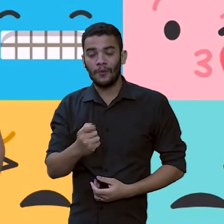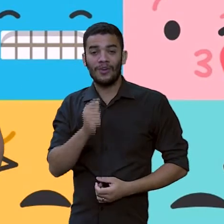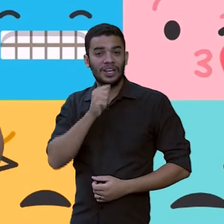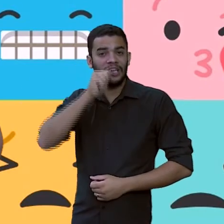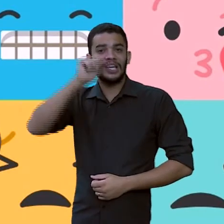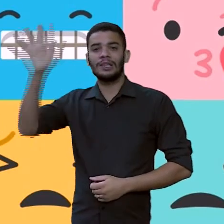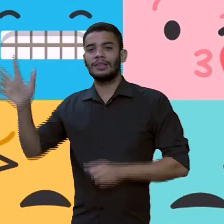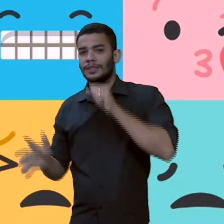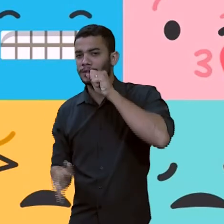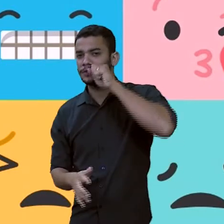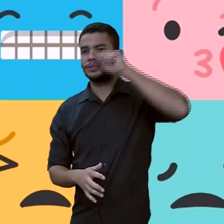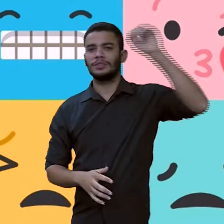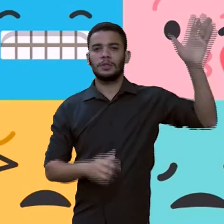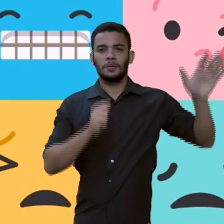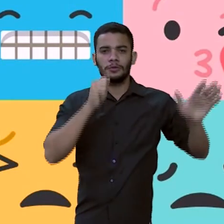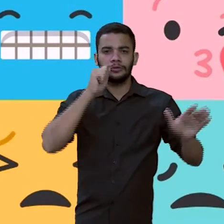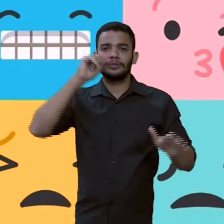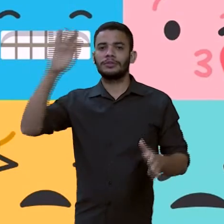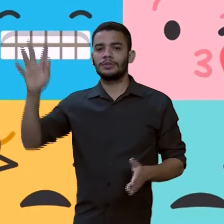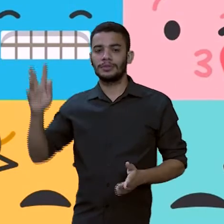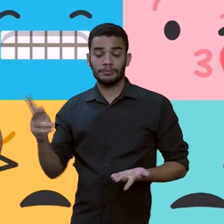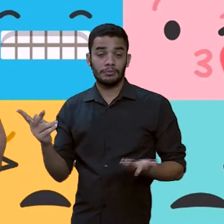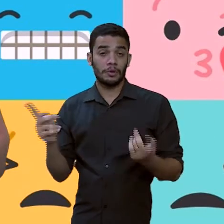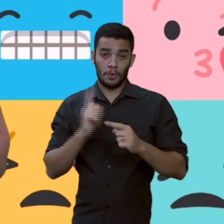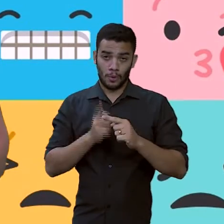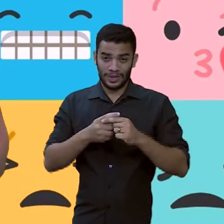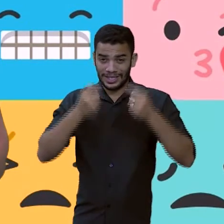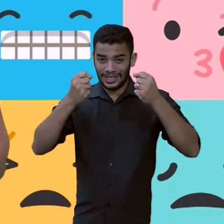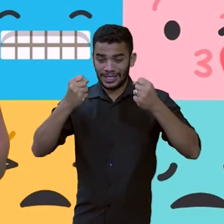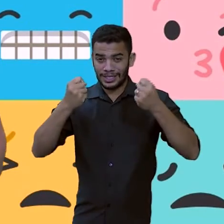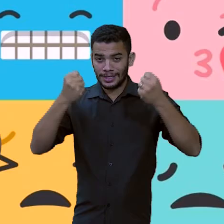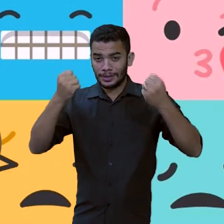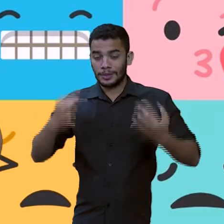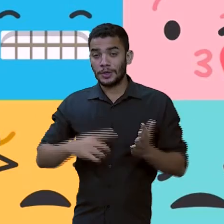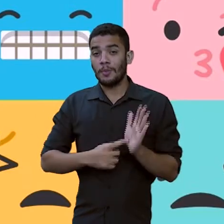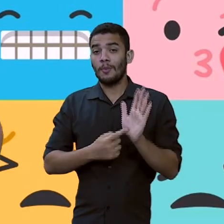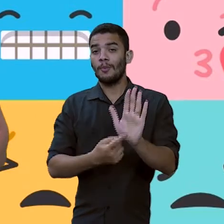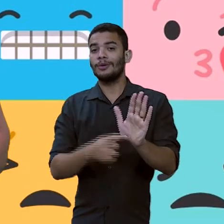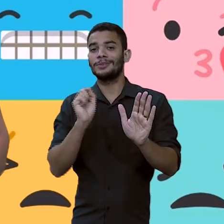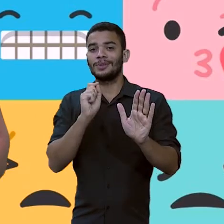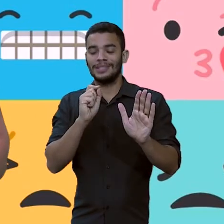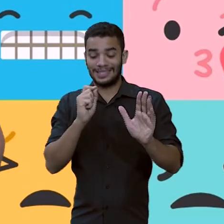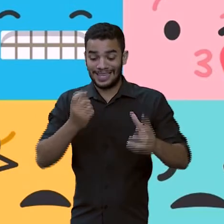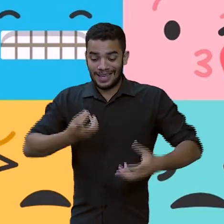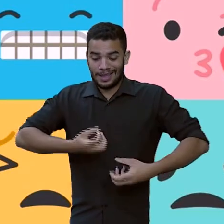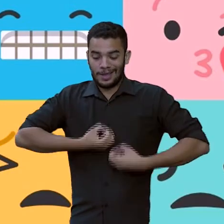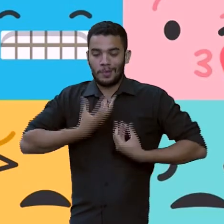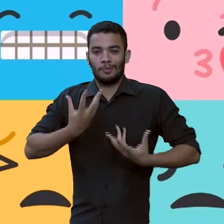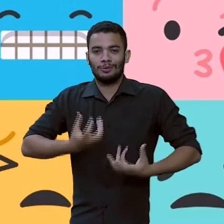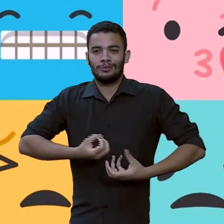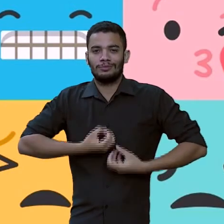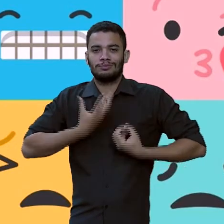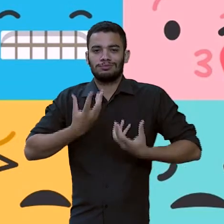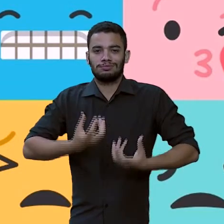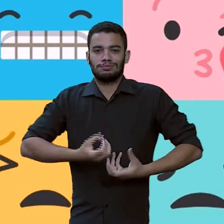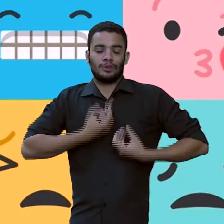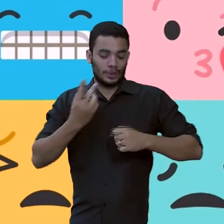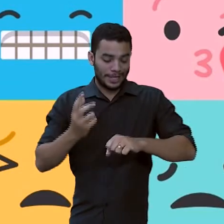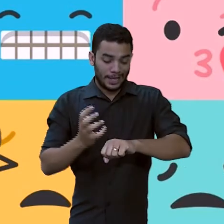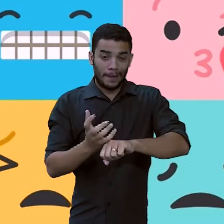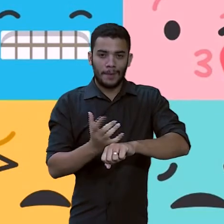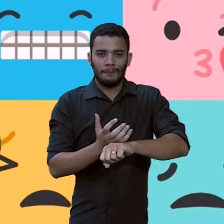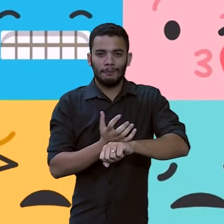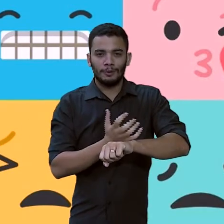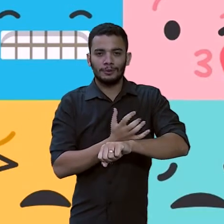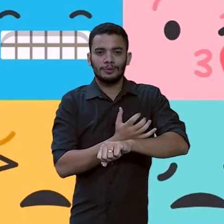espírito, sendo sempre acompanhadas de um ponto de exclamação. As interjeições, elas são consideradas